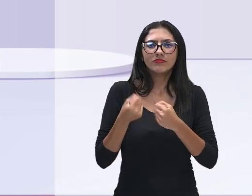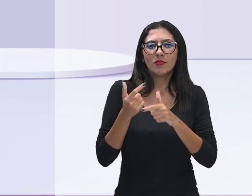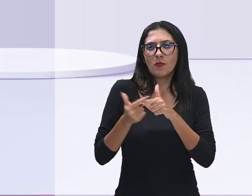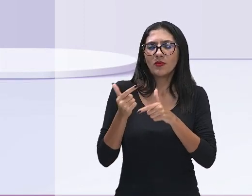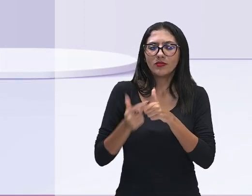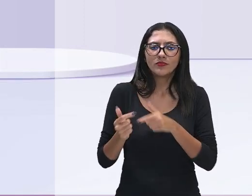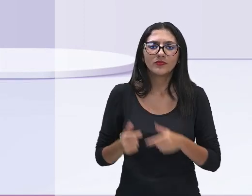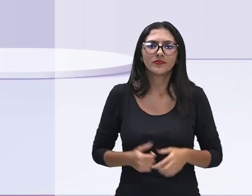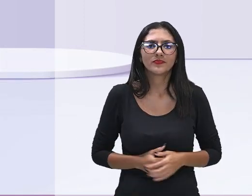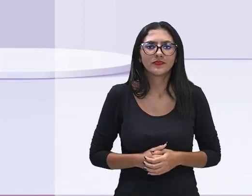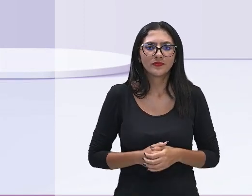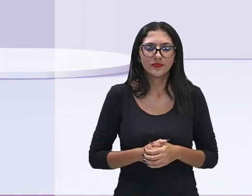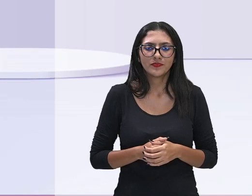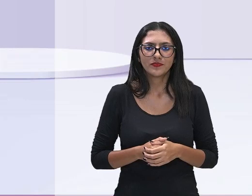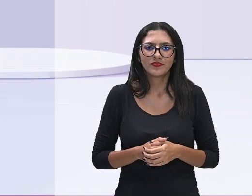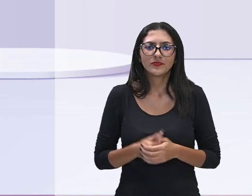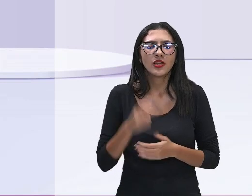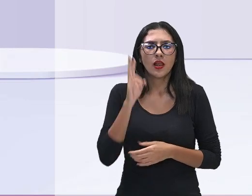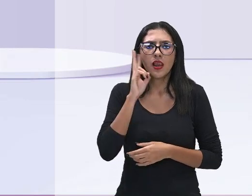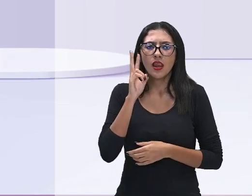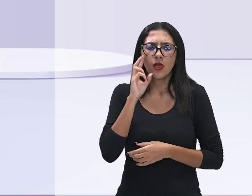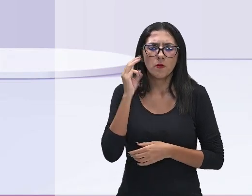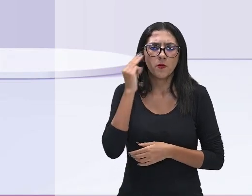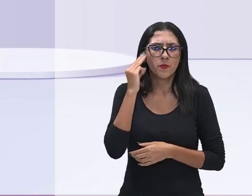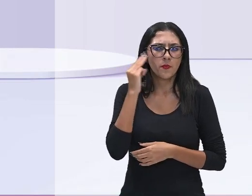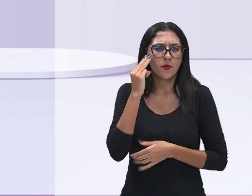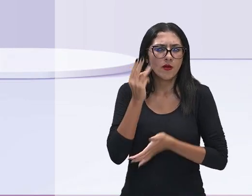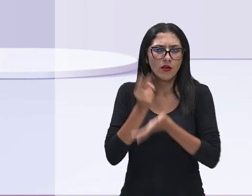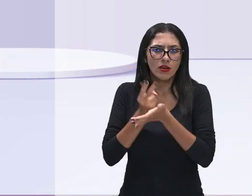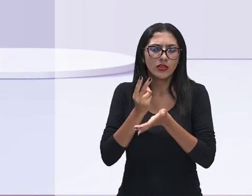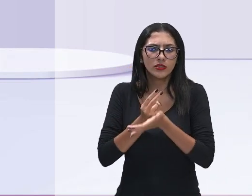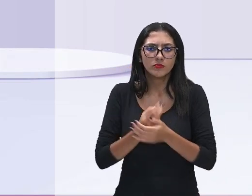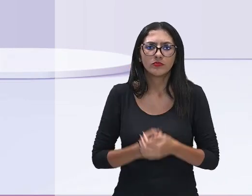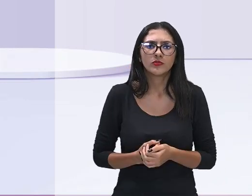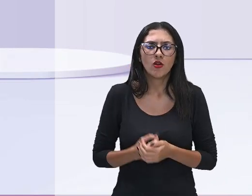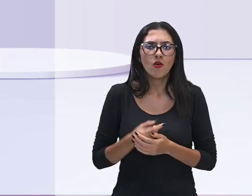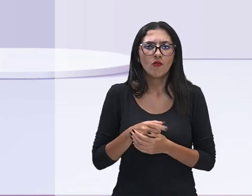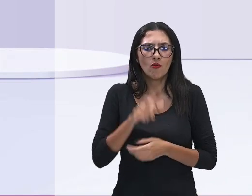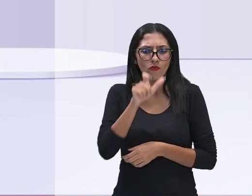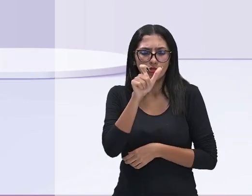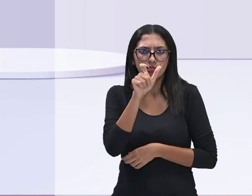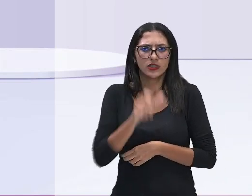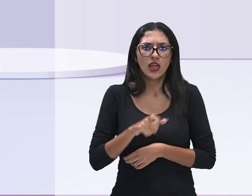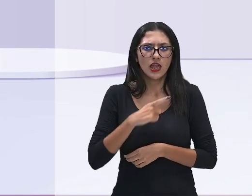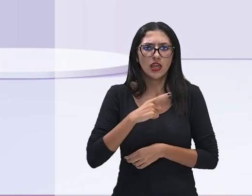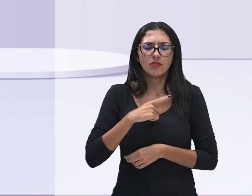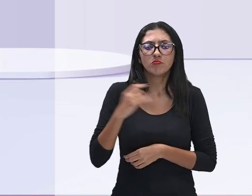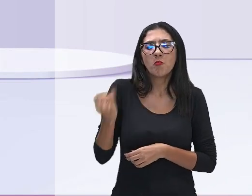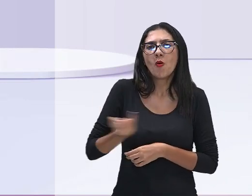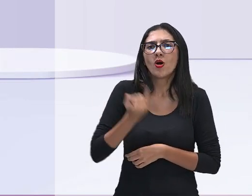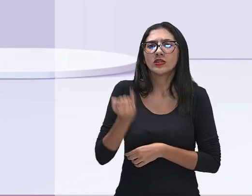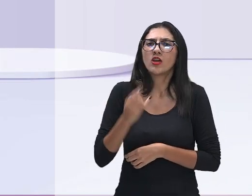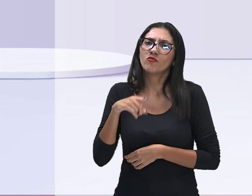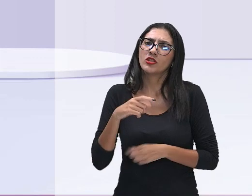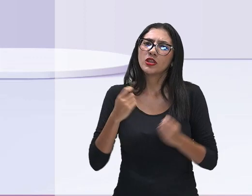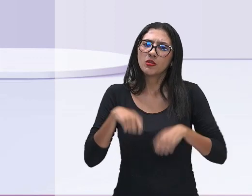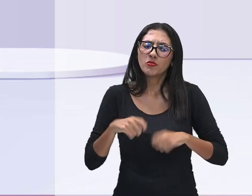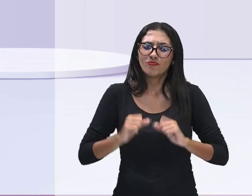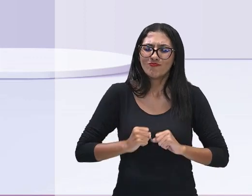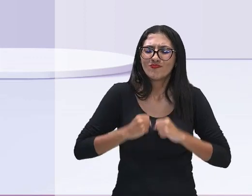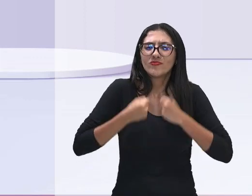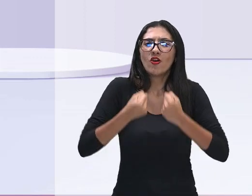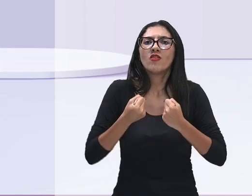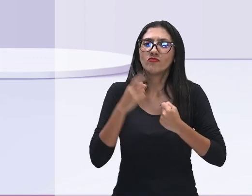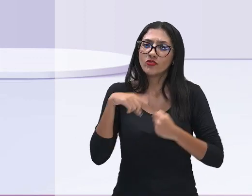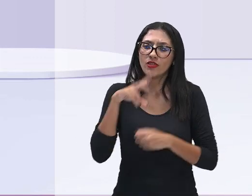Lembre-se disso, olha, de que você é mais importante, você é mais forte do que imagina